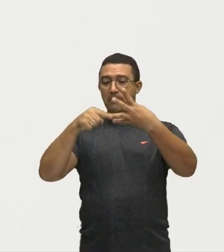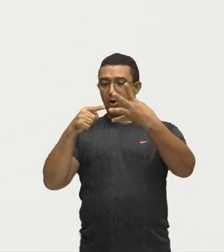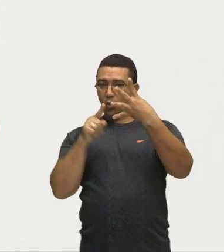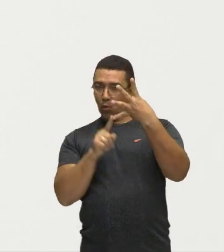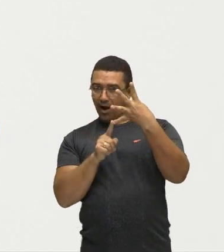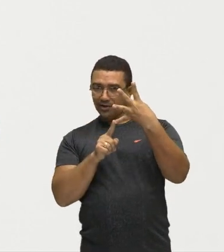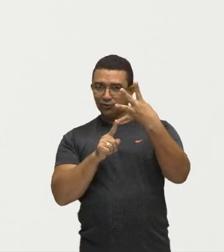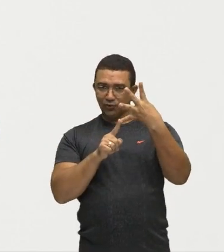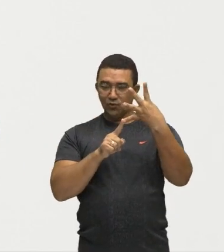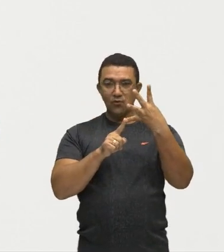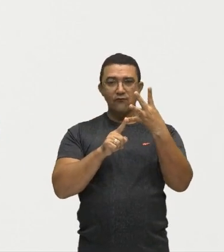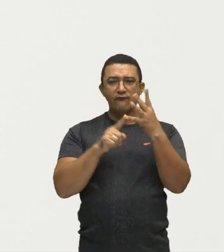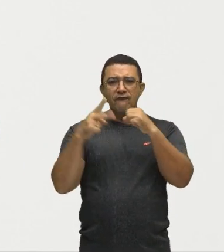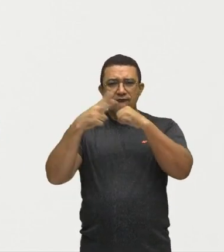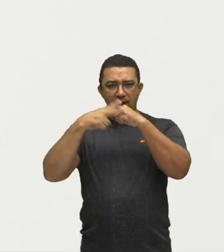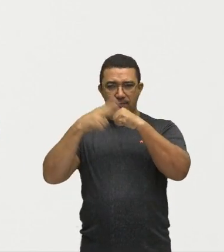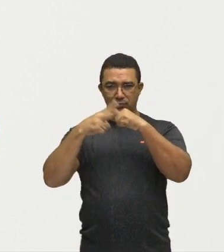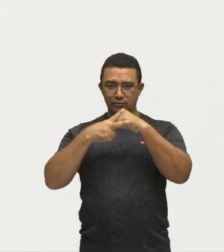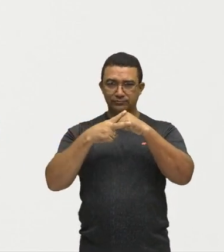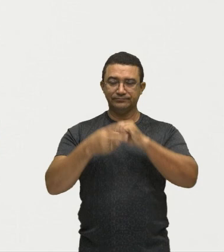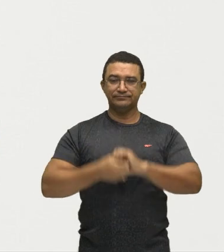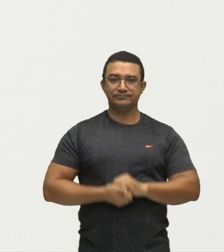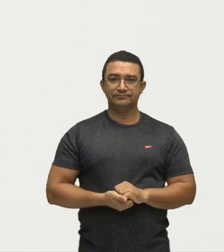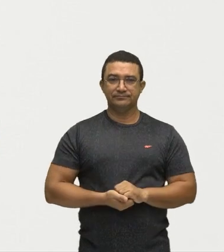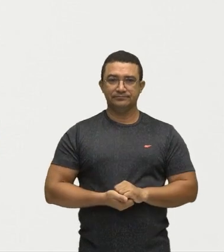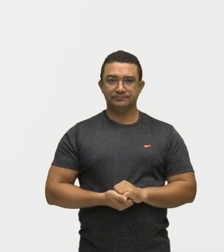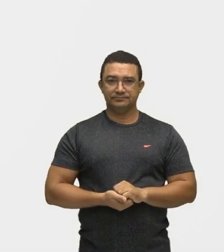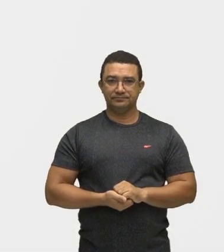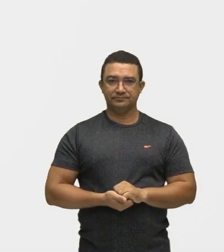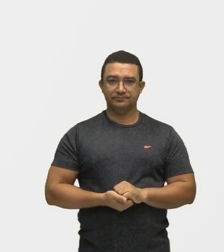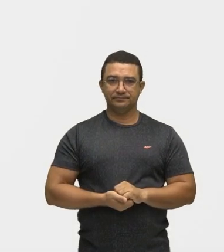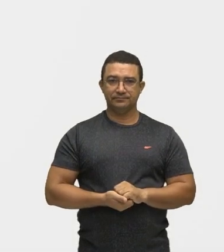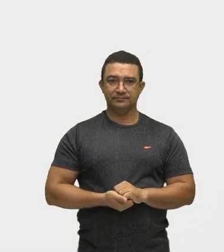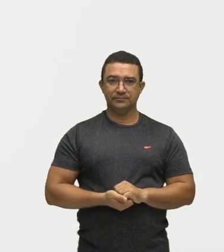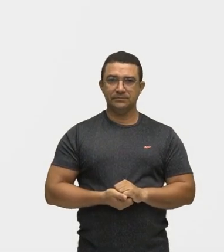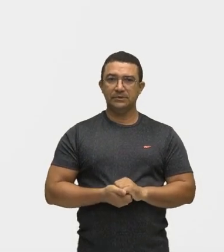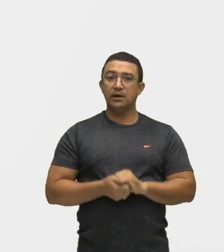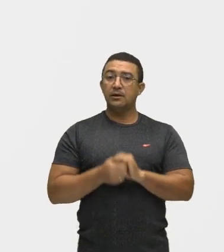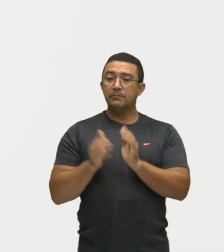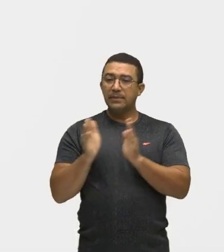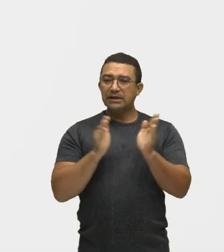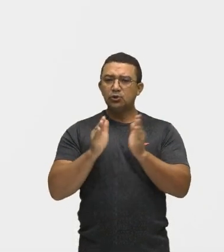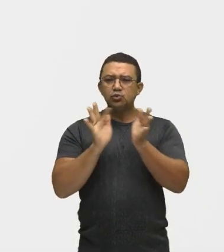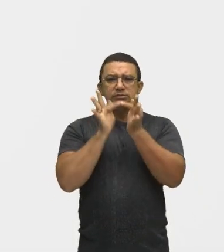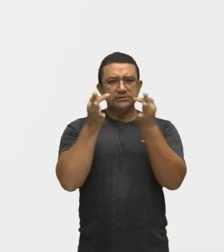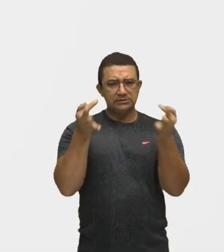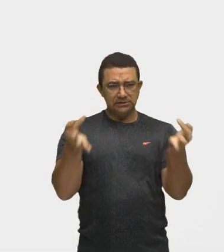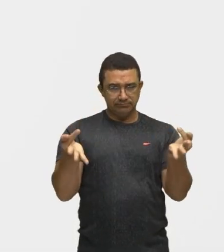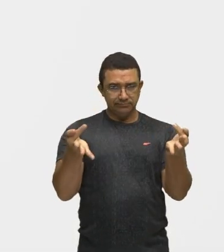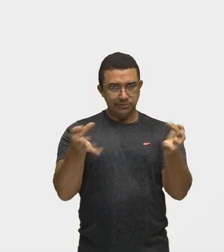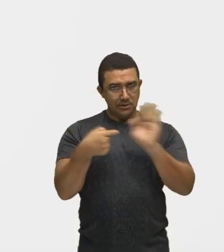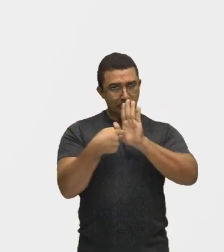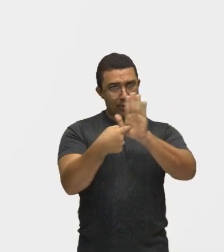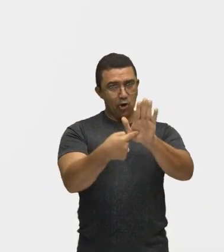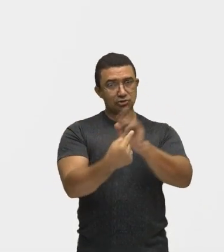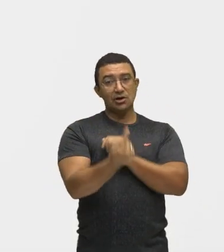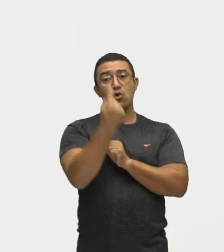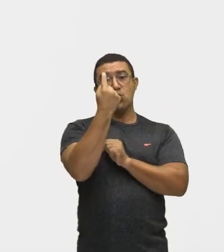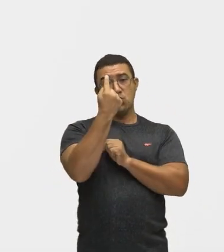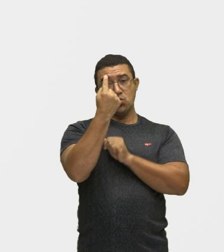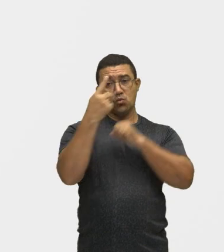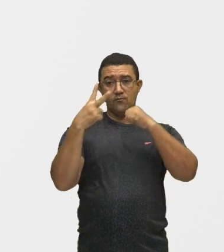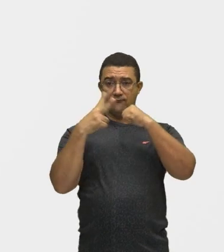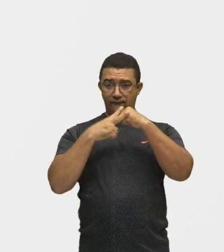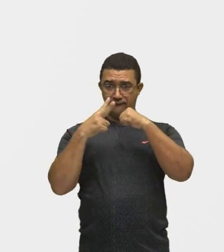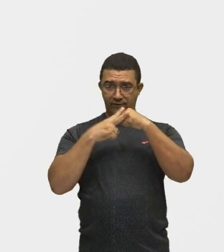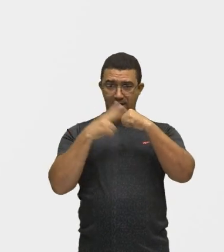bem. Temos aí um comentário que diz o seguinte, olha só. Período simples apresenta apenas uma oração, ou